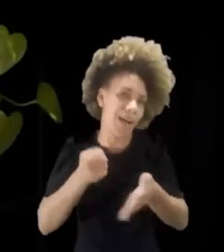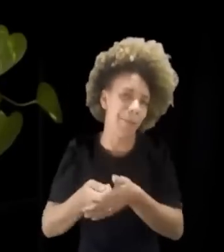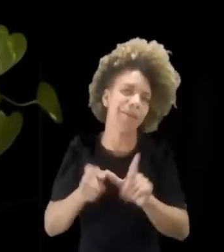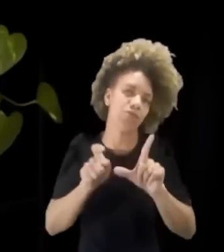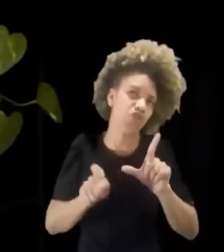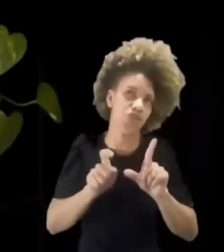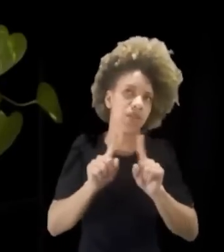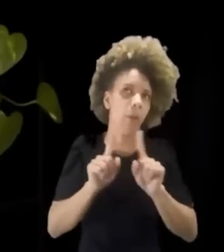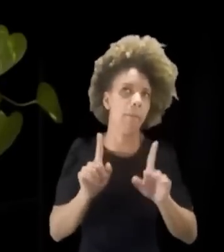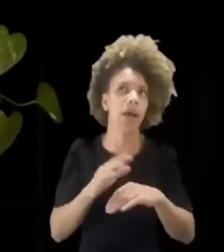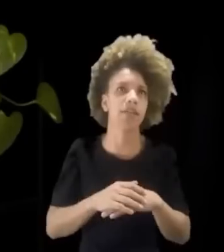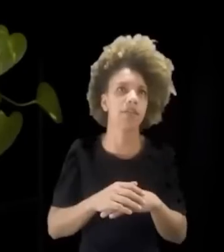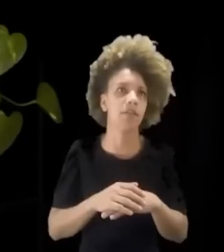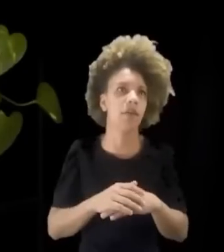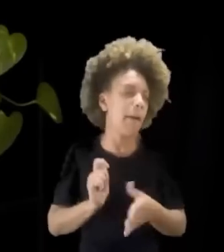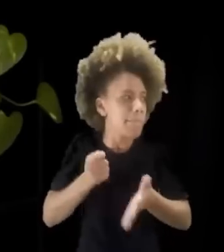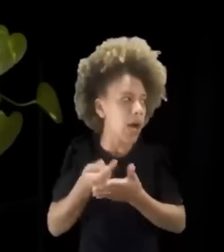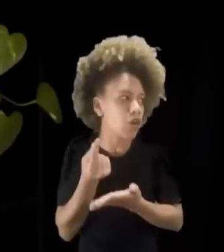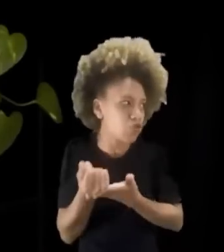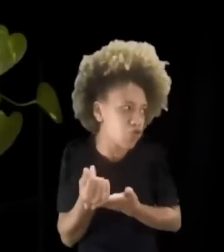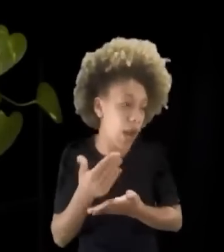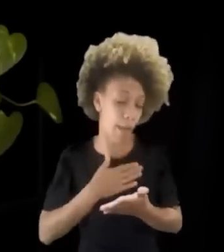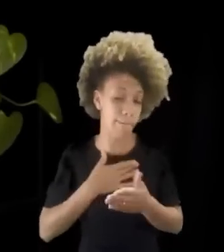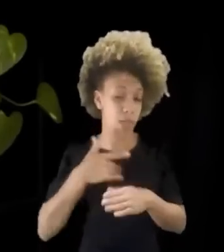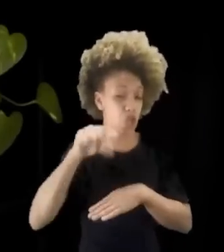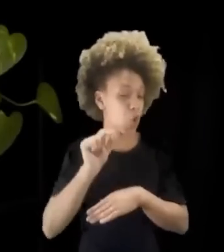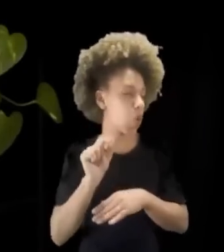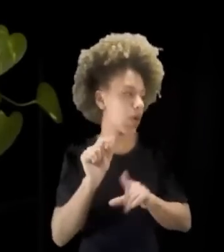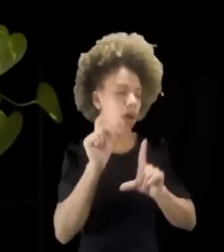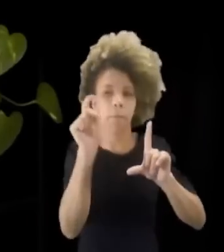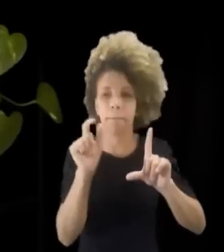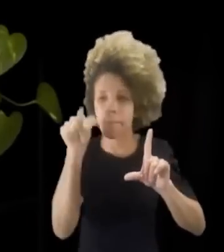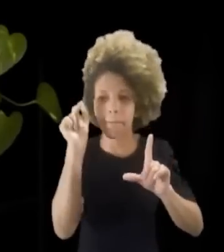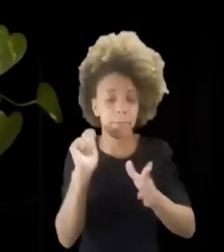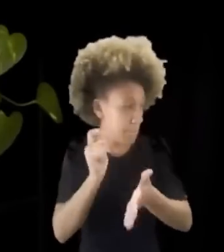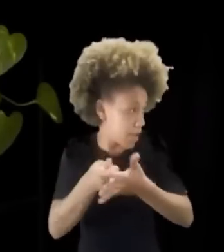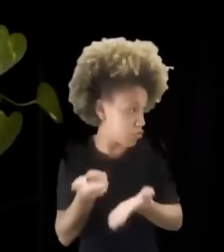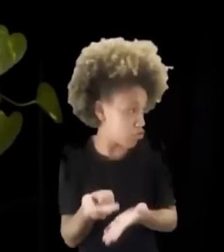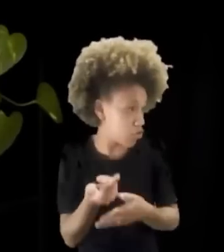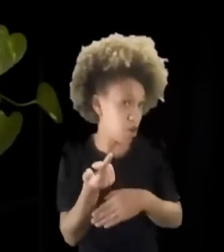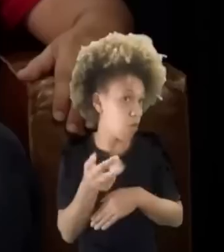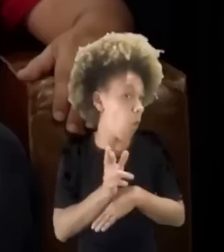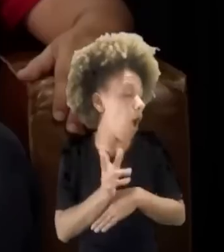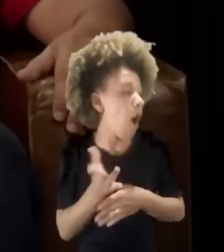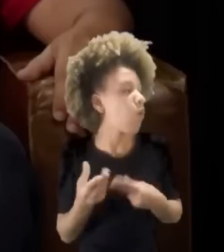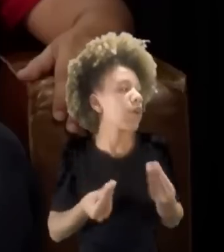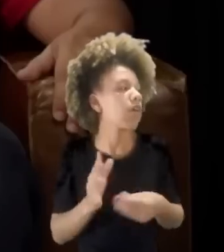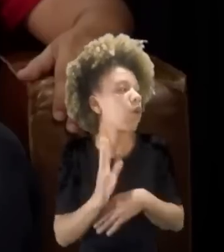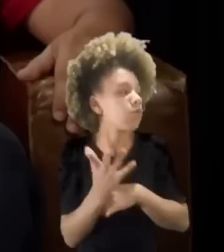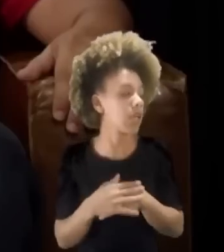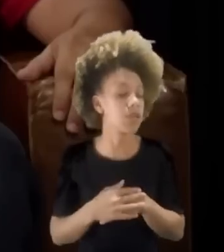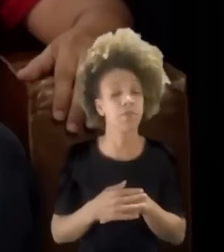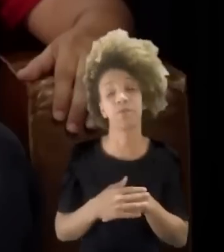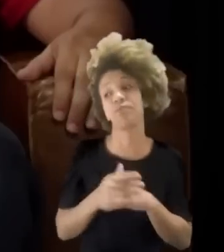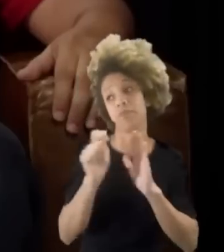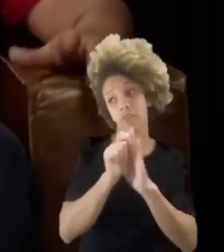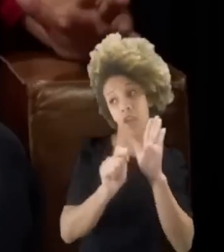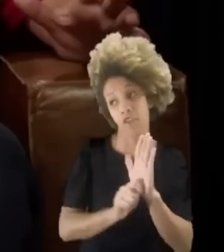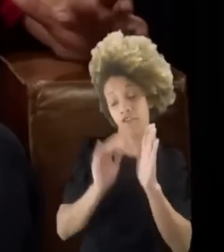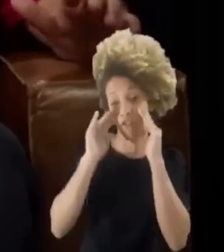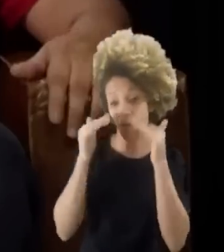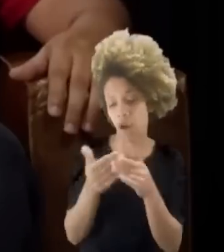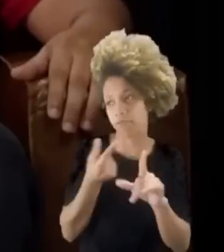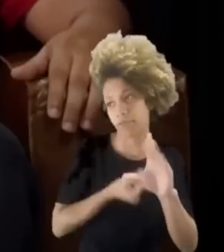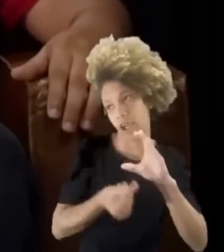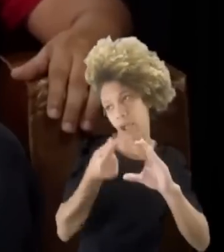tem muita gente que paga por dinheiro né A minha opção pagar por dinheiro se eu não te pagar e aí o que acontece aí o algoritmo vai priorizar